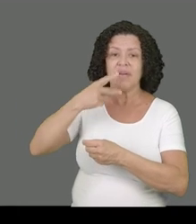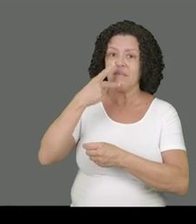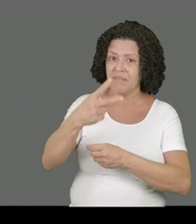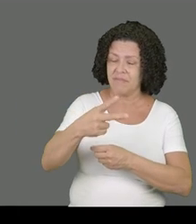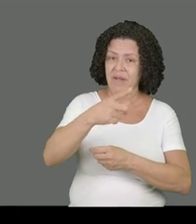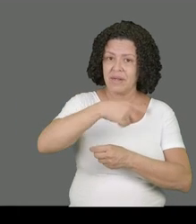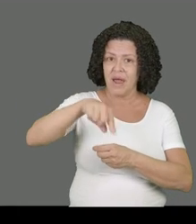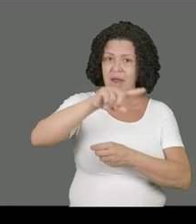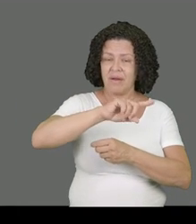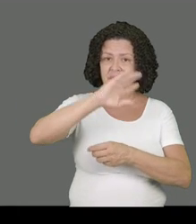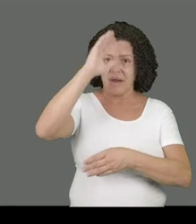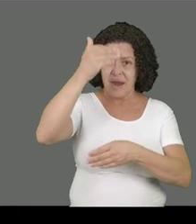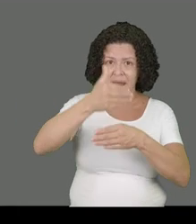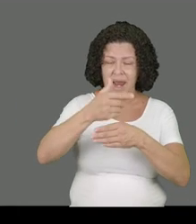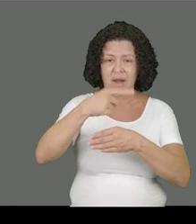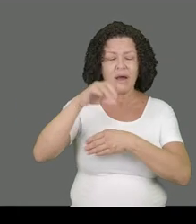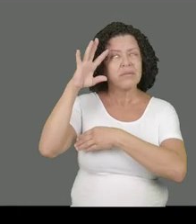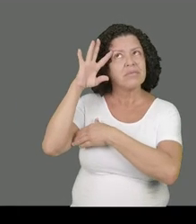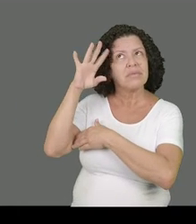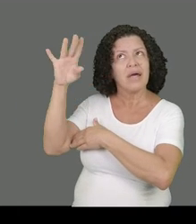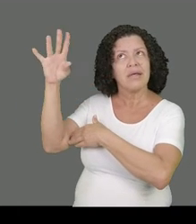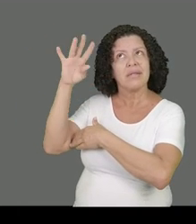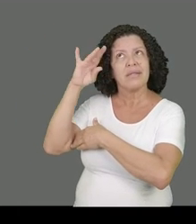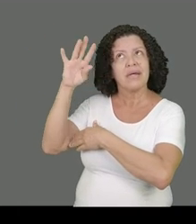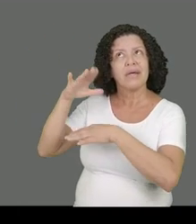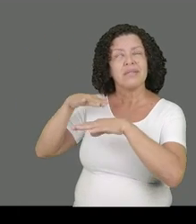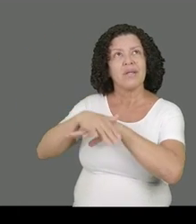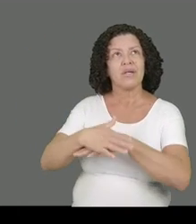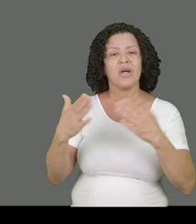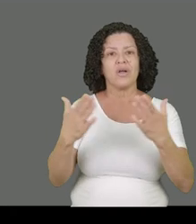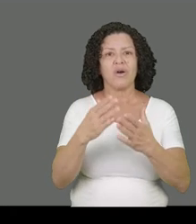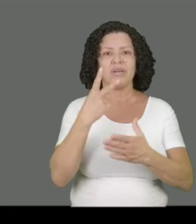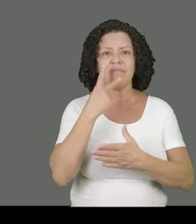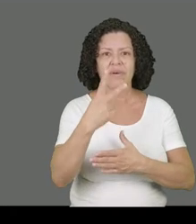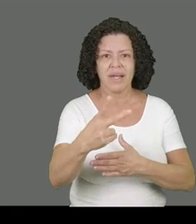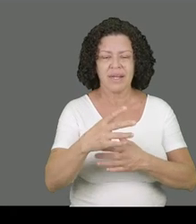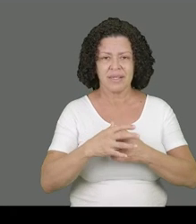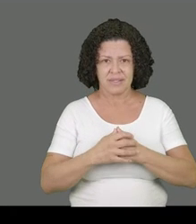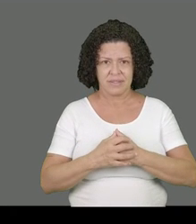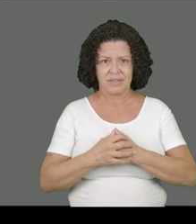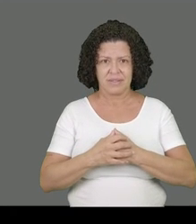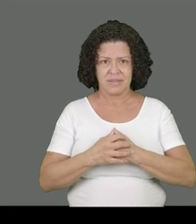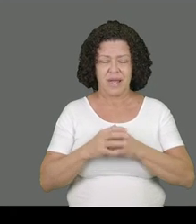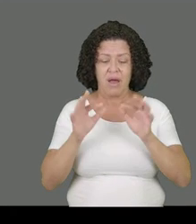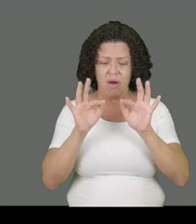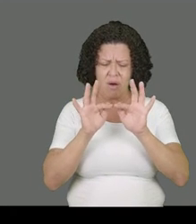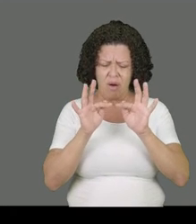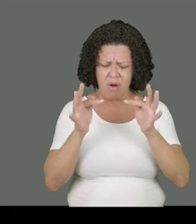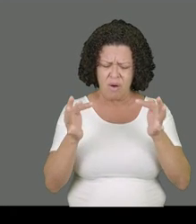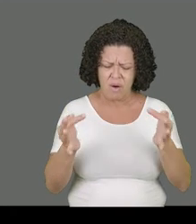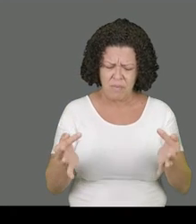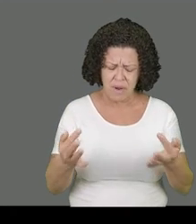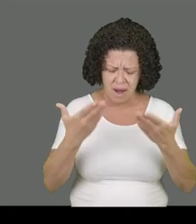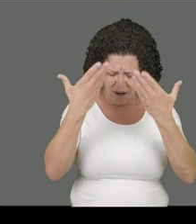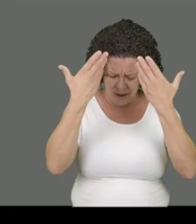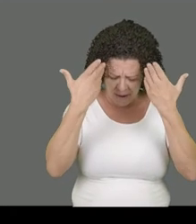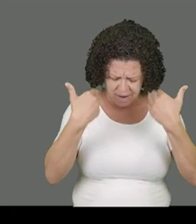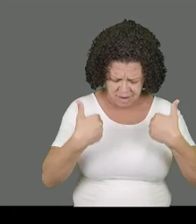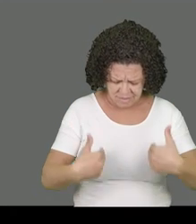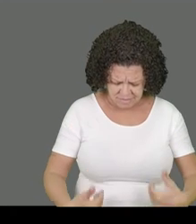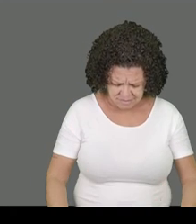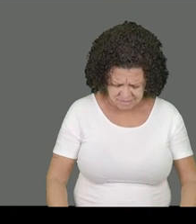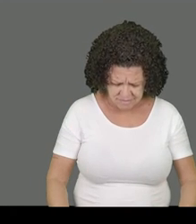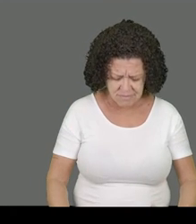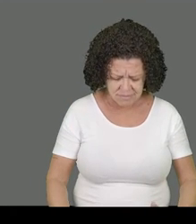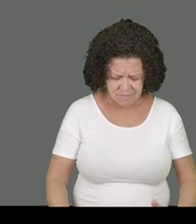para nós. E é assim que nós vamos concluir essa nossa reflexão da noite de hoje, dizendo, humilde e pequenina